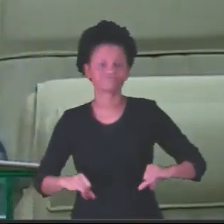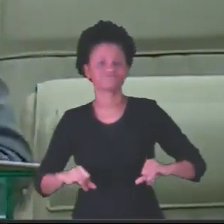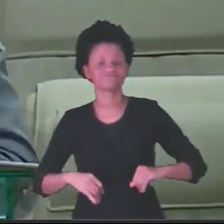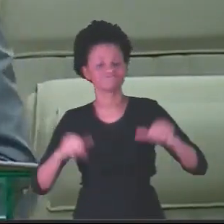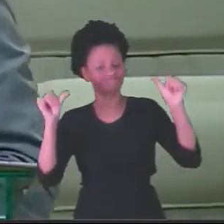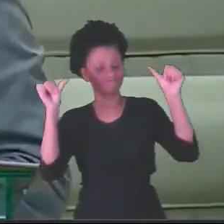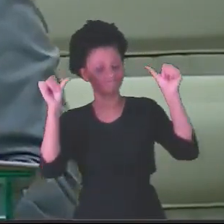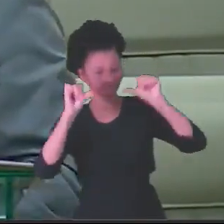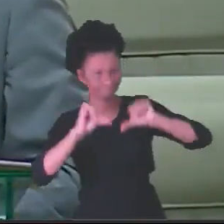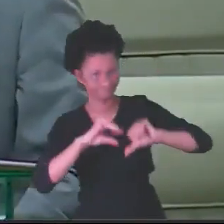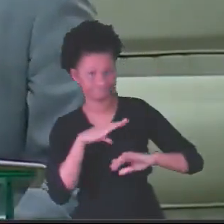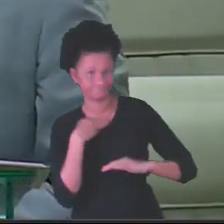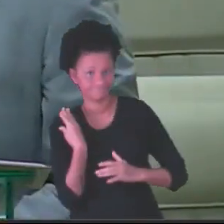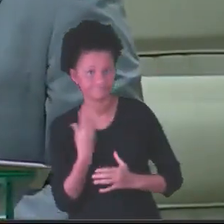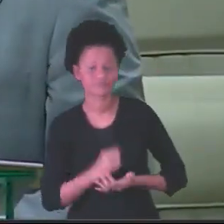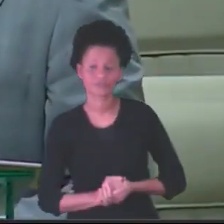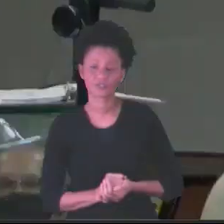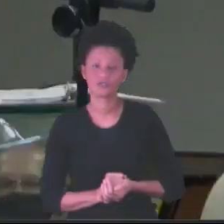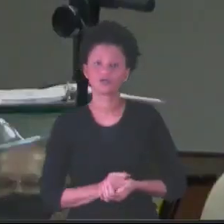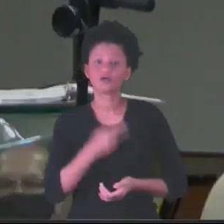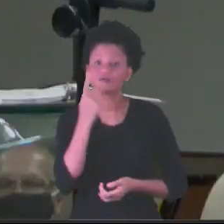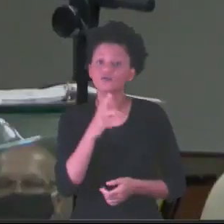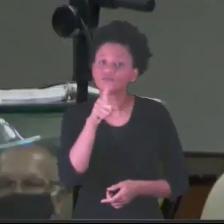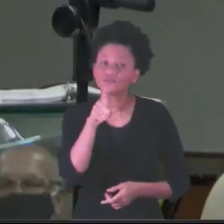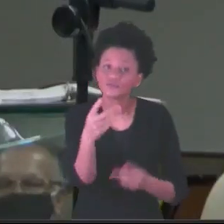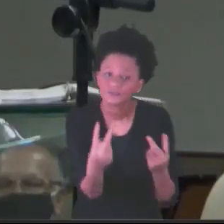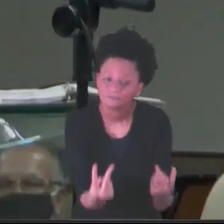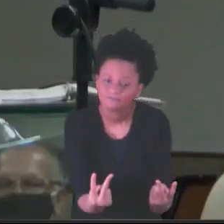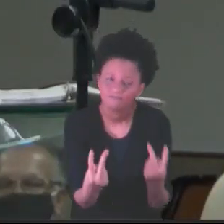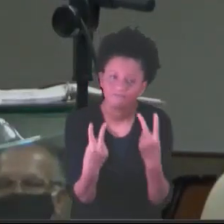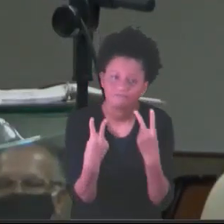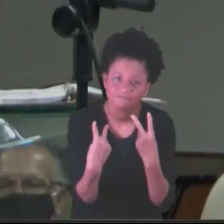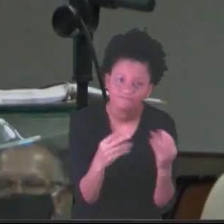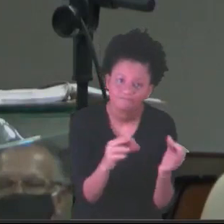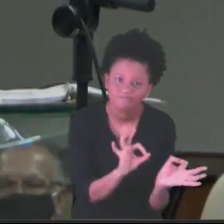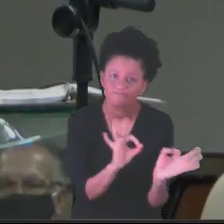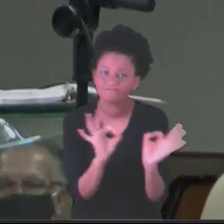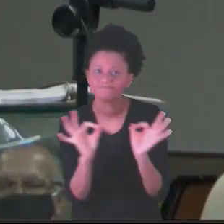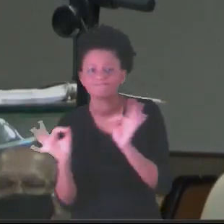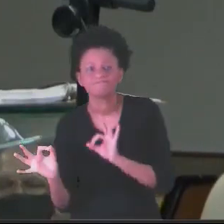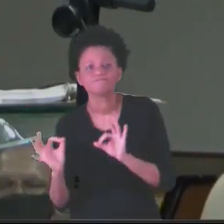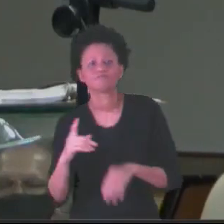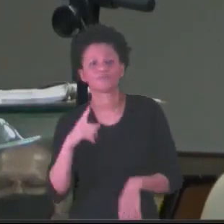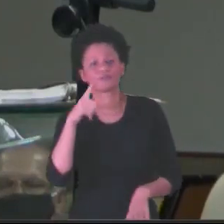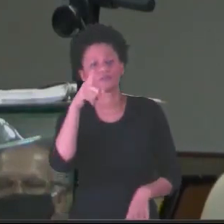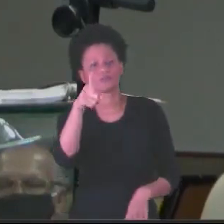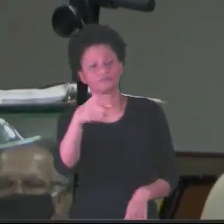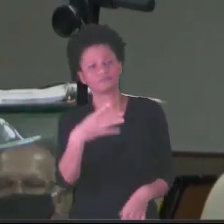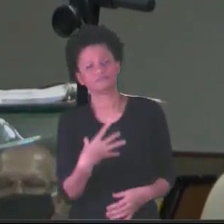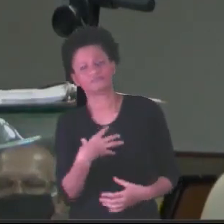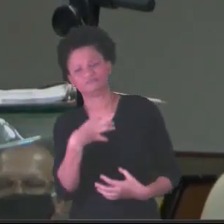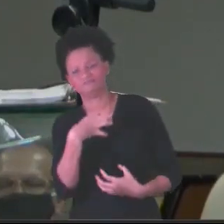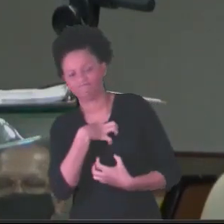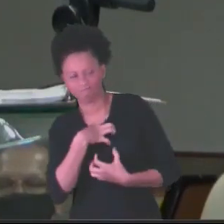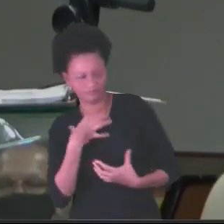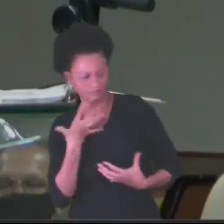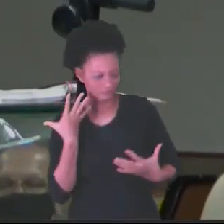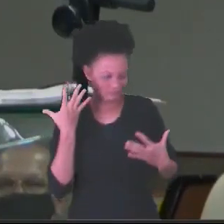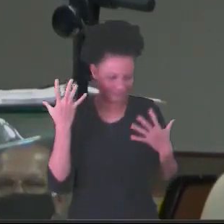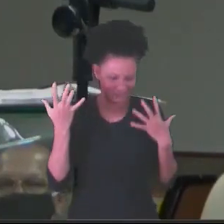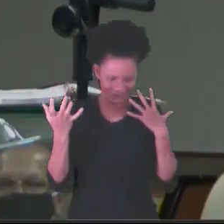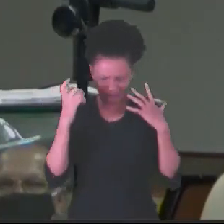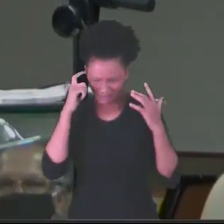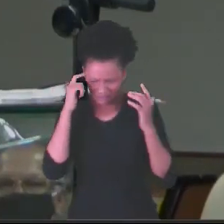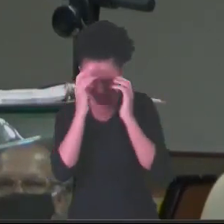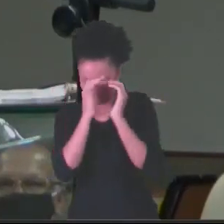escuta nesta noite é você que tem sido e o atormentado por